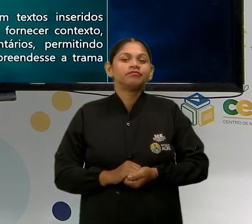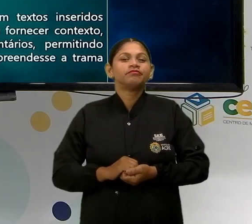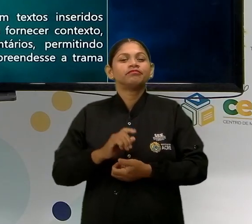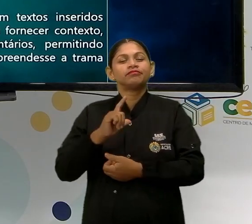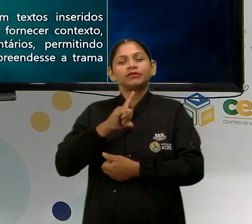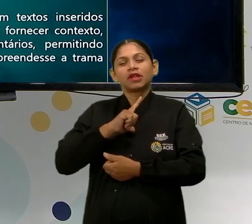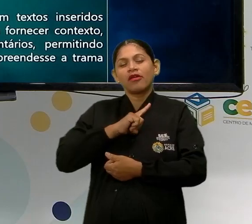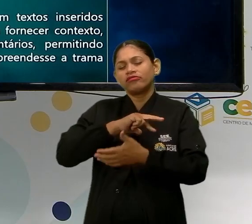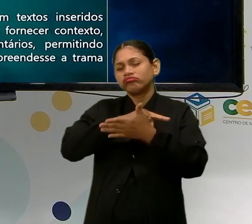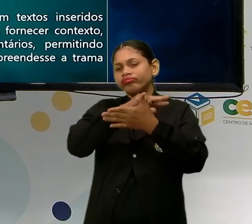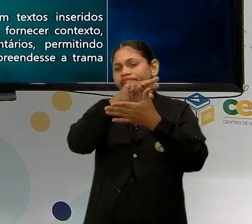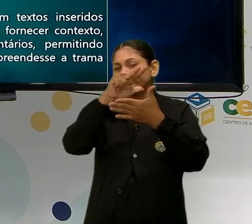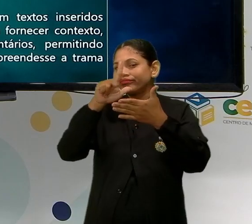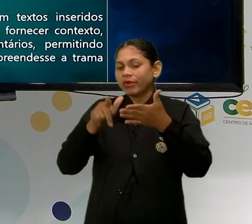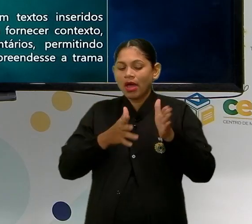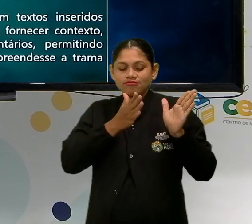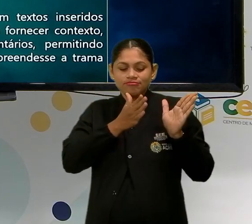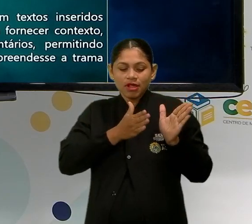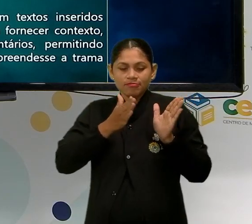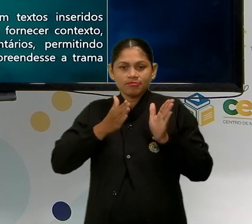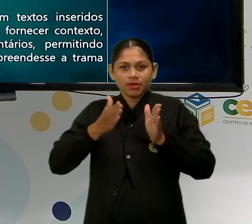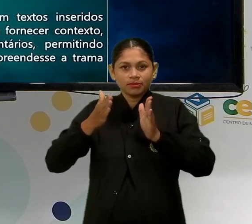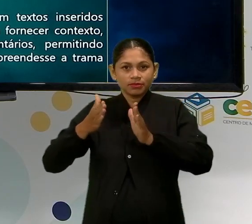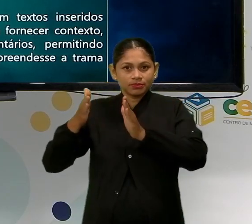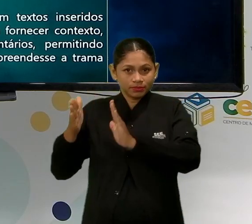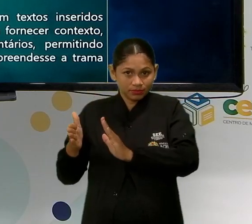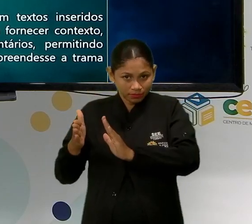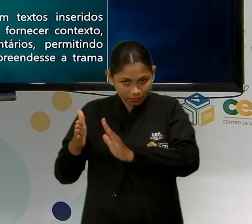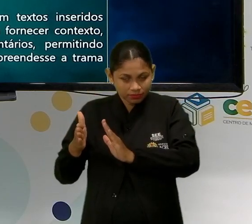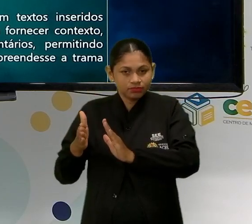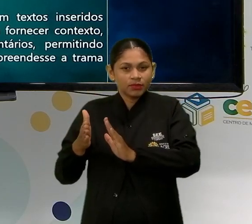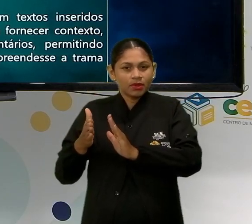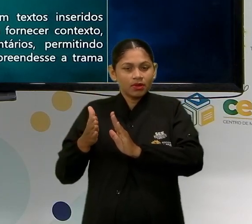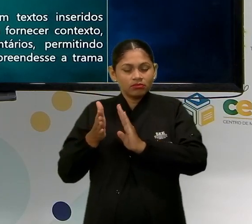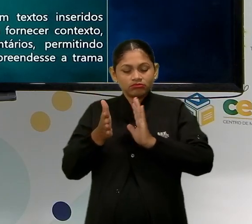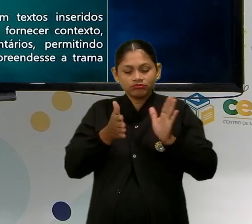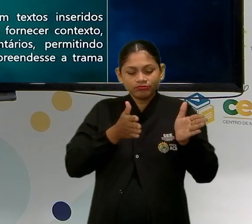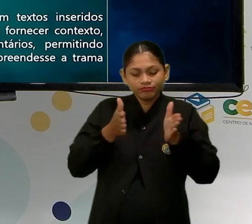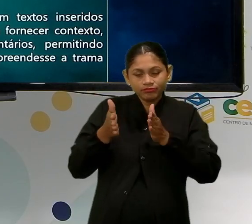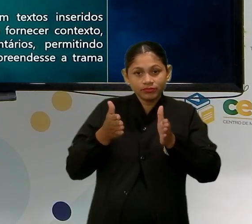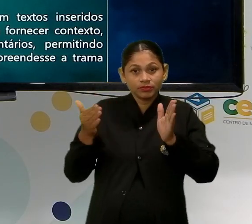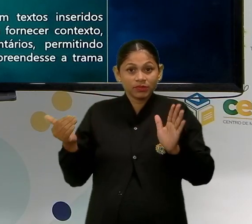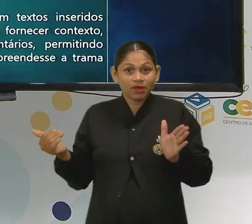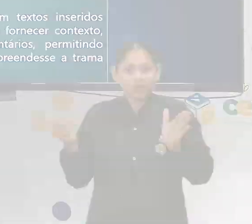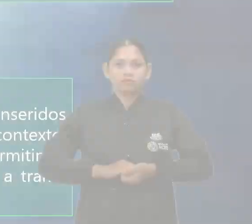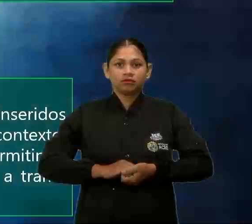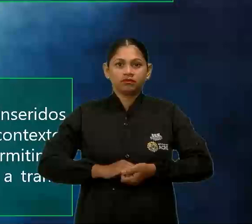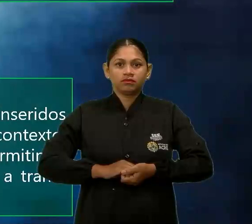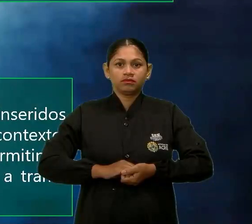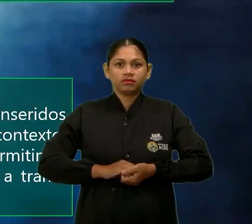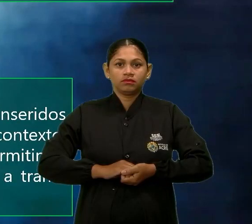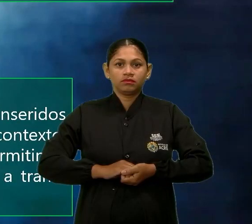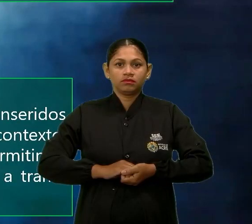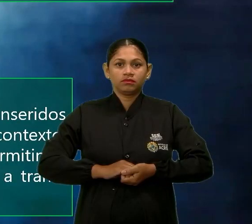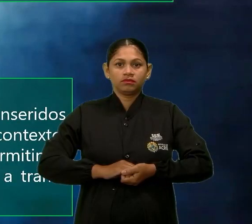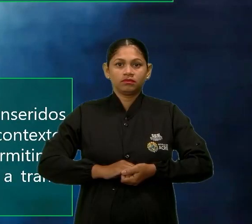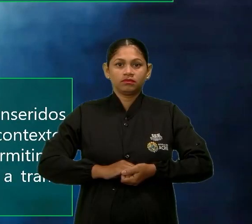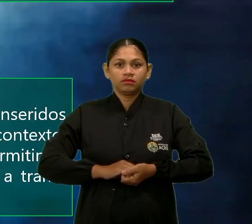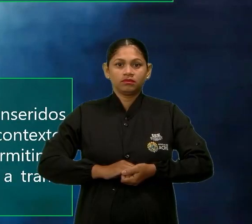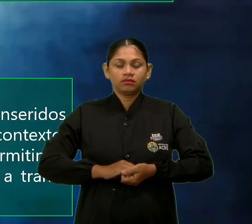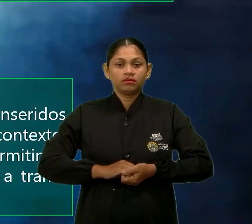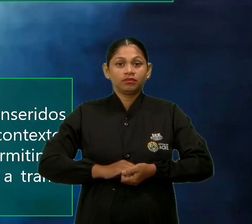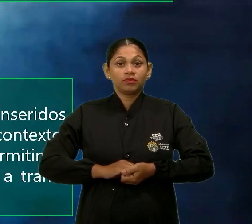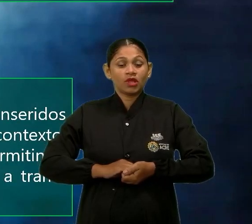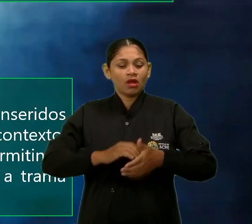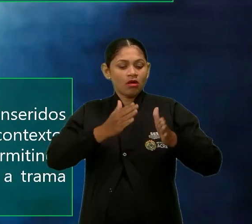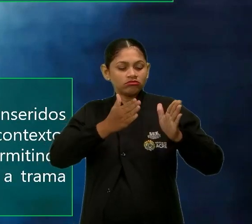houve várias etapas, né? Nós passamos por diversos momentos para que chegasse ao cinema que é hoje.